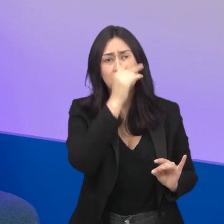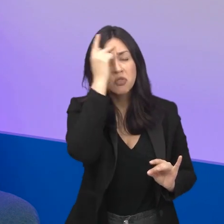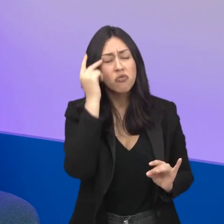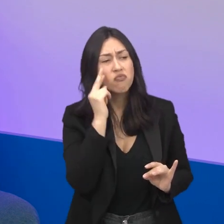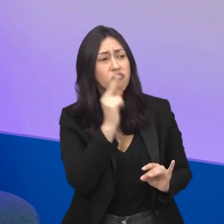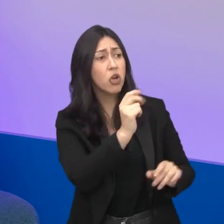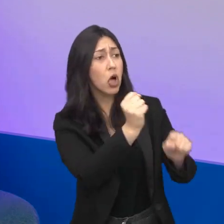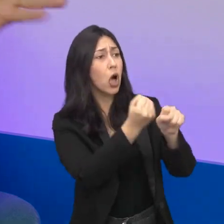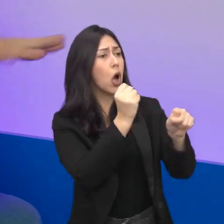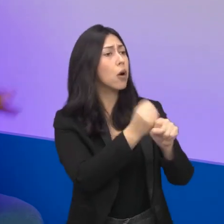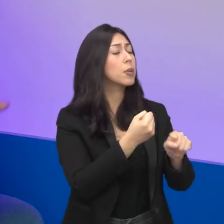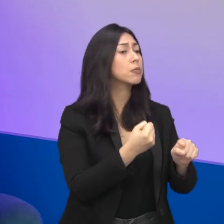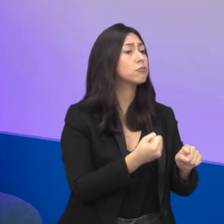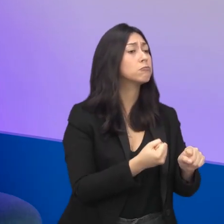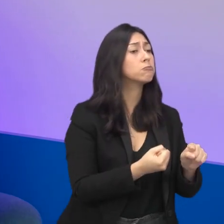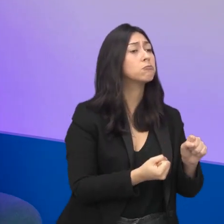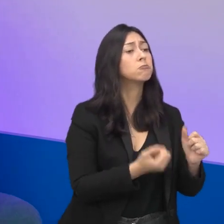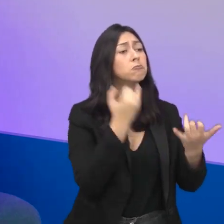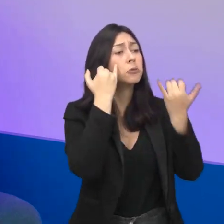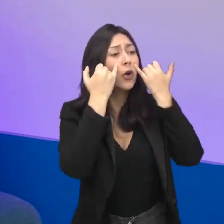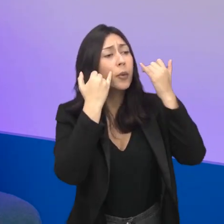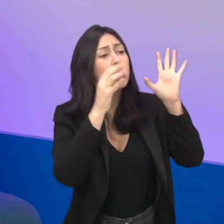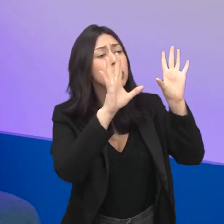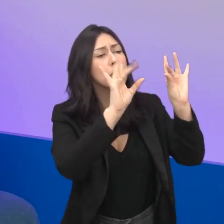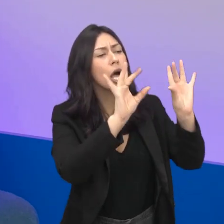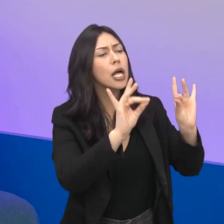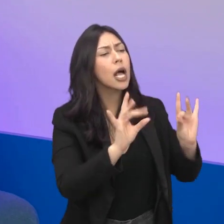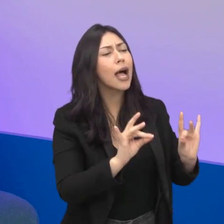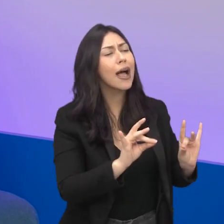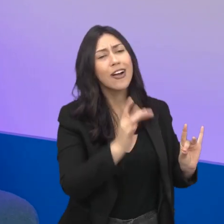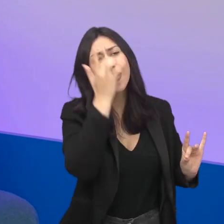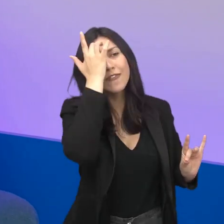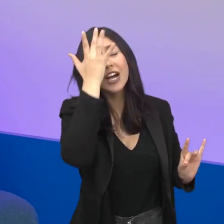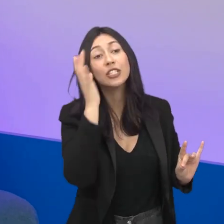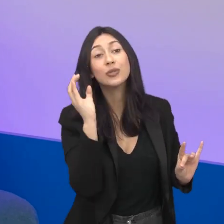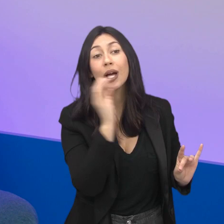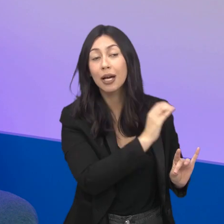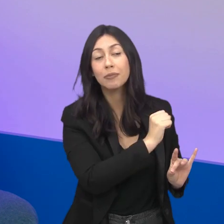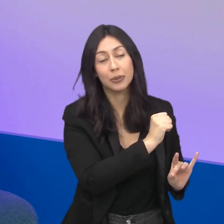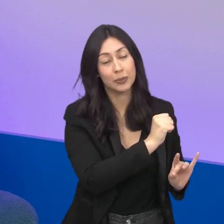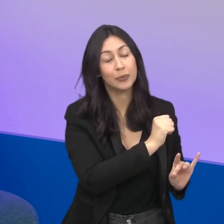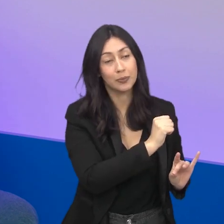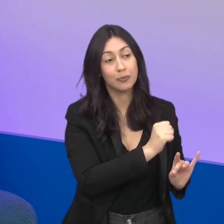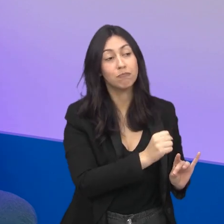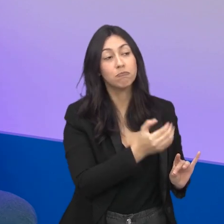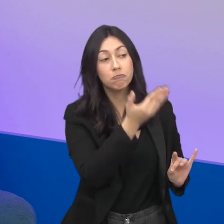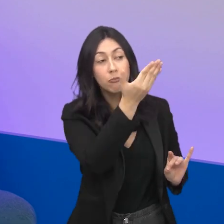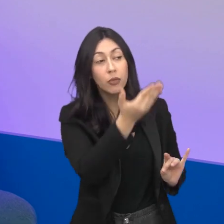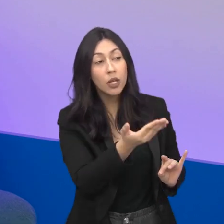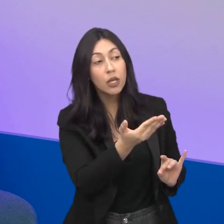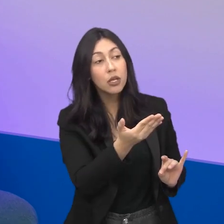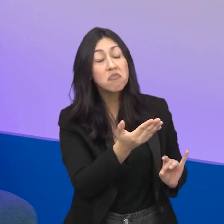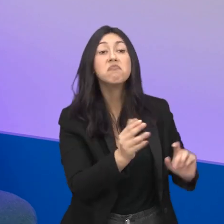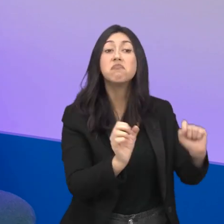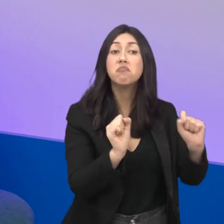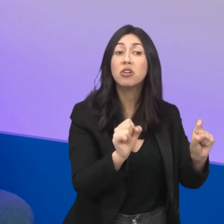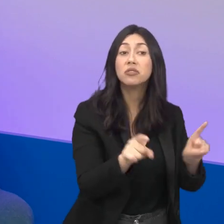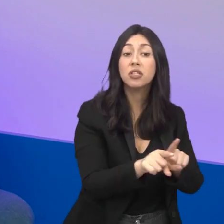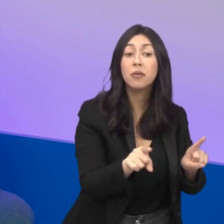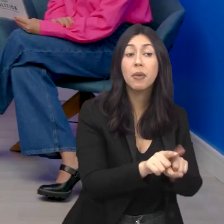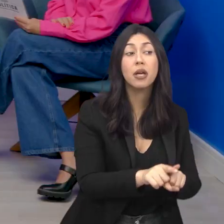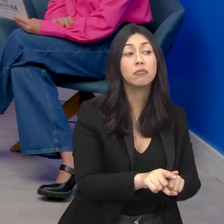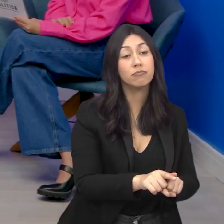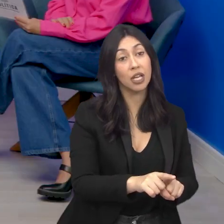ele possa saber que pode acessar ali de forma fácil, rápida, ágil, transparente e clara as informações sobre aquela obra, para que ele possa,